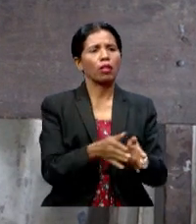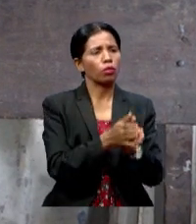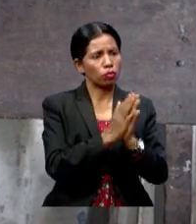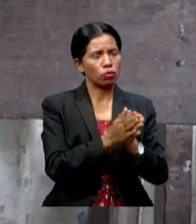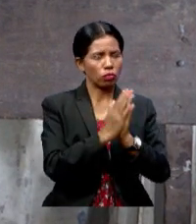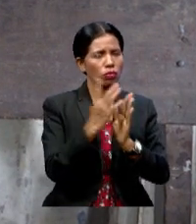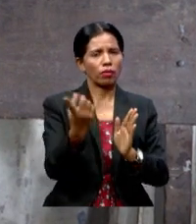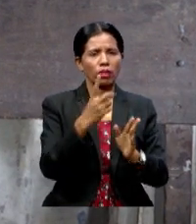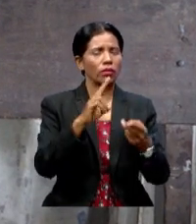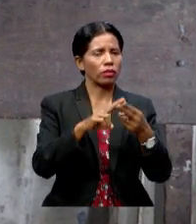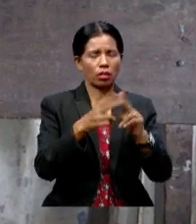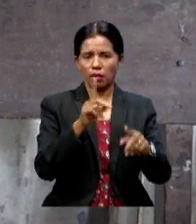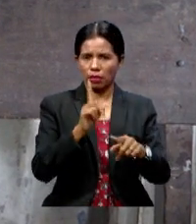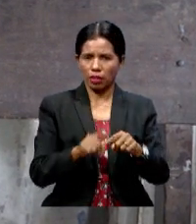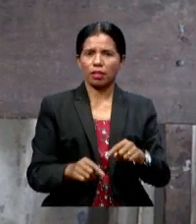mais